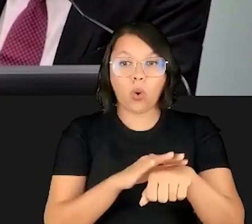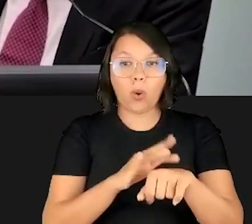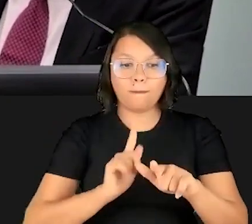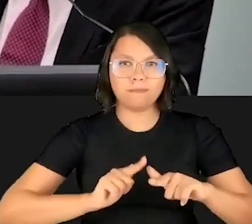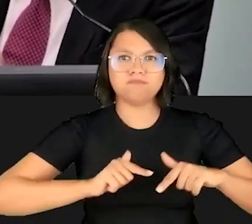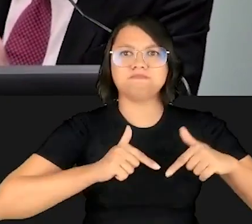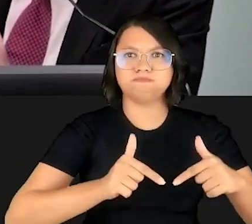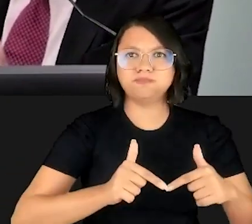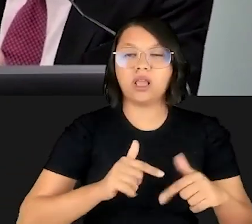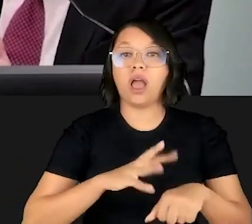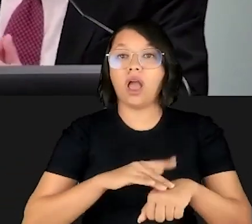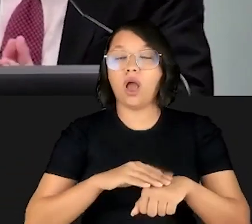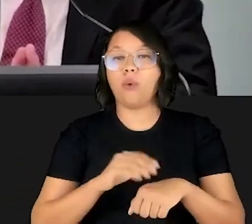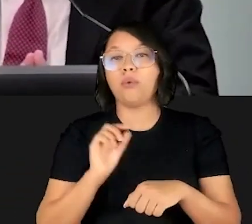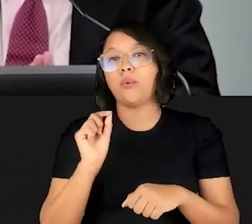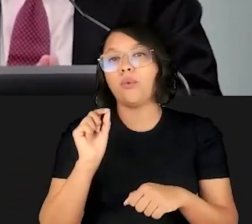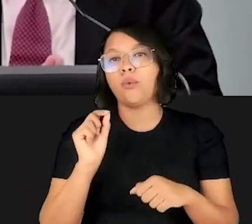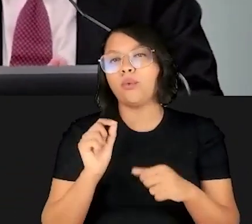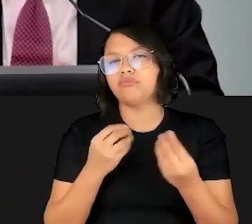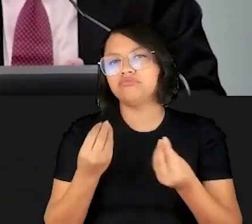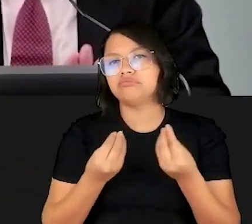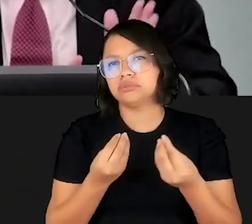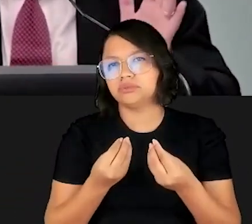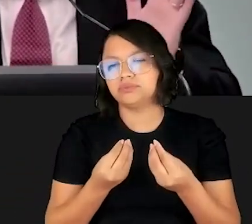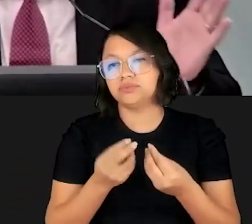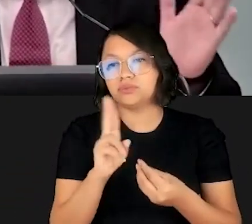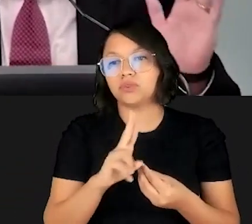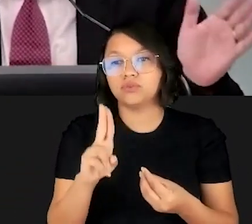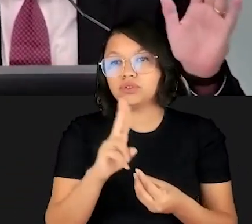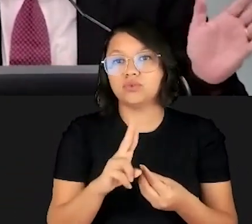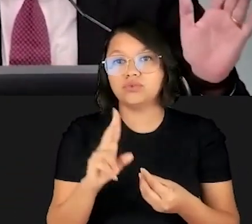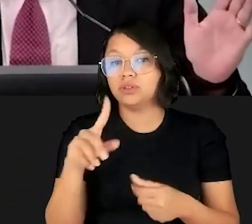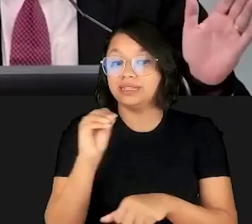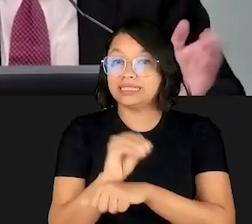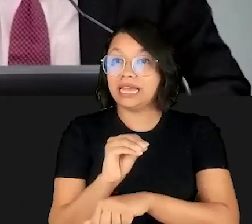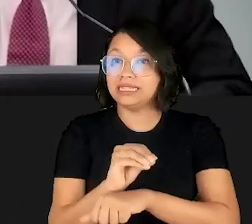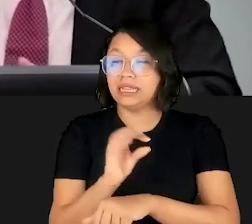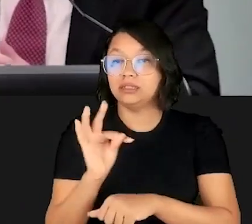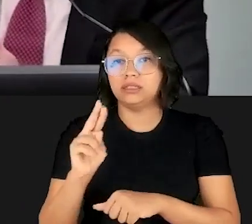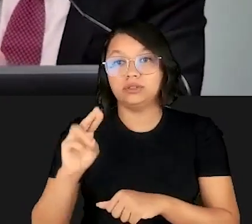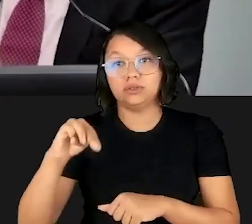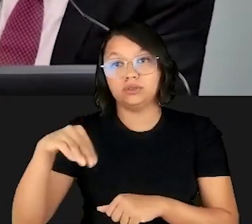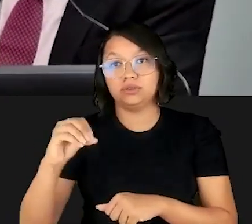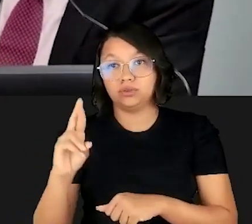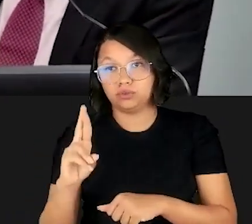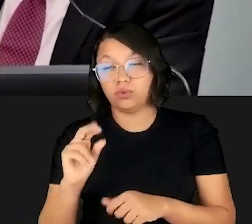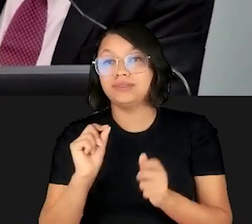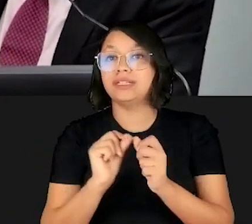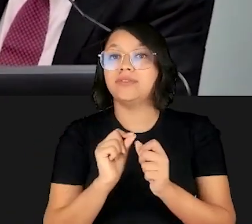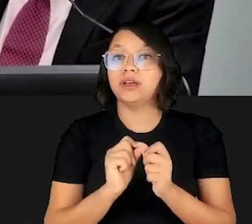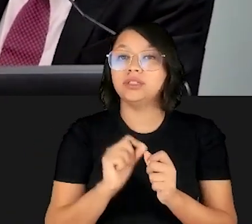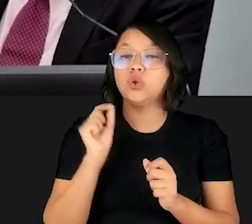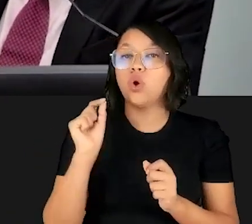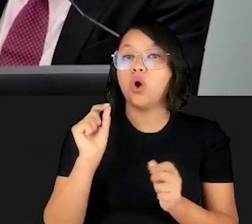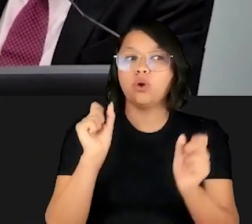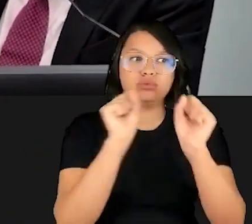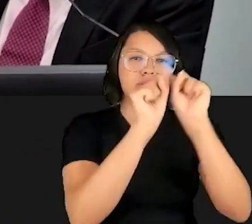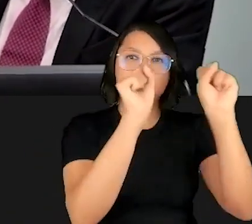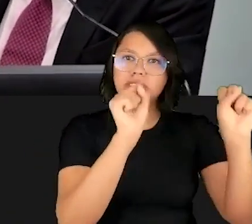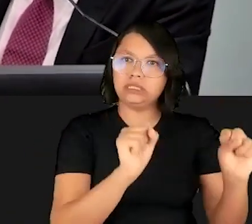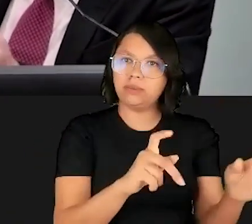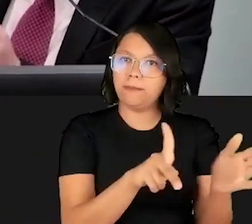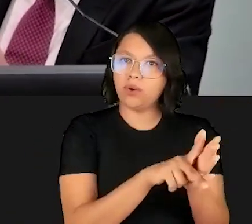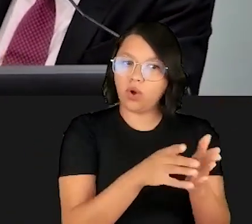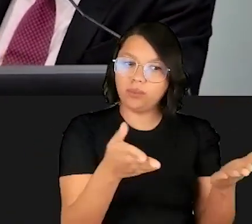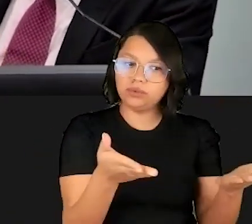a doença. Então, é o seguinte, quando você usa a imunoterapia, você não está tratando o tumor. Você está fazendo com que o sistema imune do